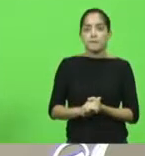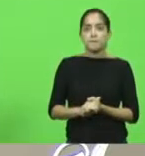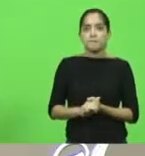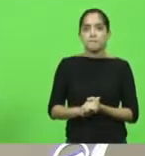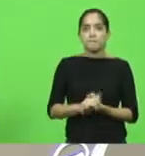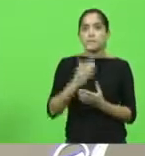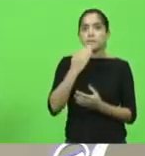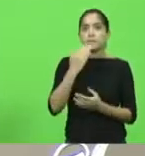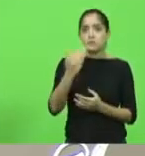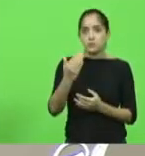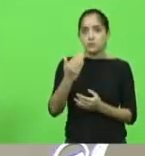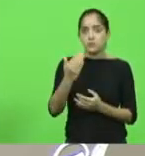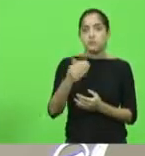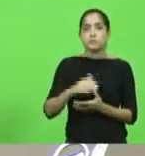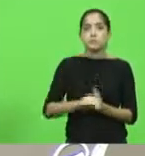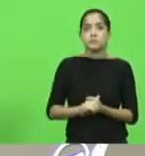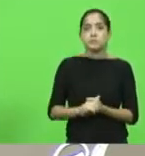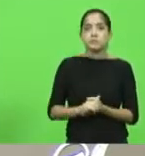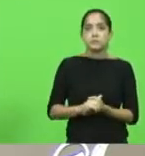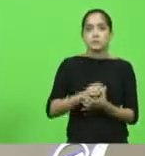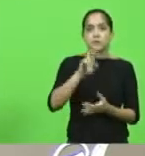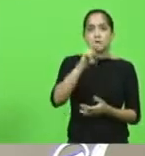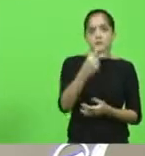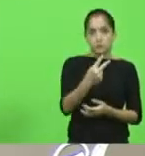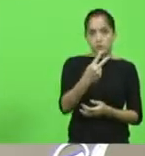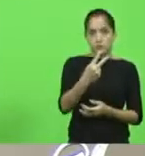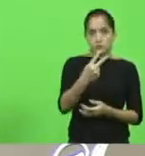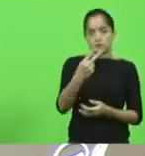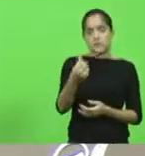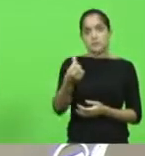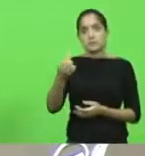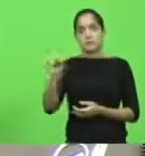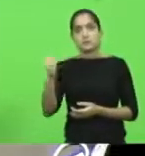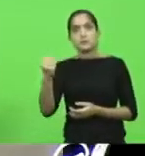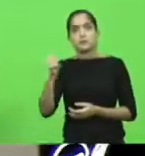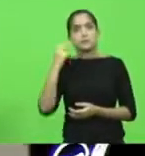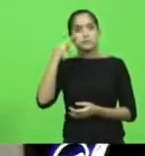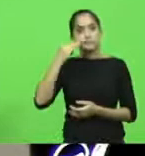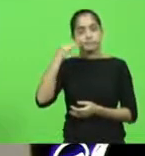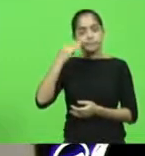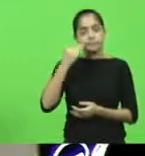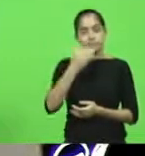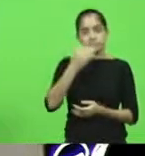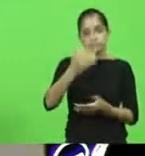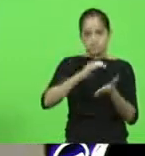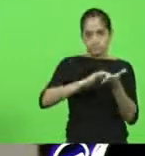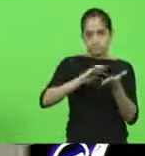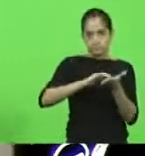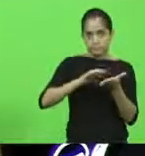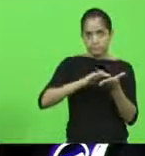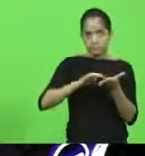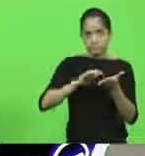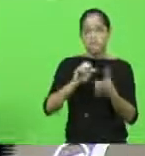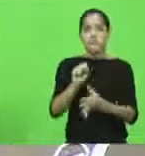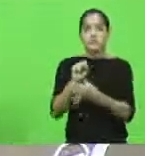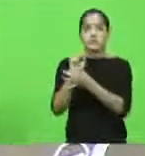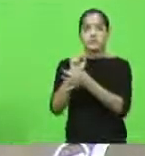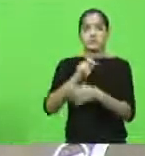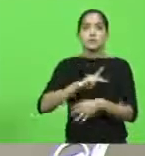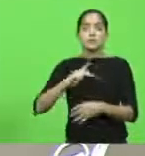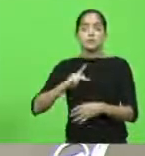Pedidos de informação, pedido de informação 268, ator deputado Márcio Machado, solicitando ao secretário de Estado da Segurança Pública